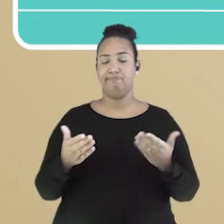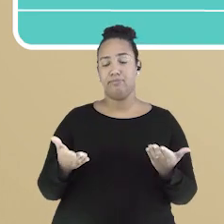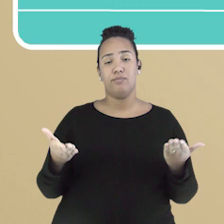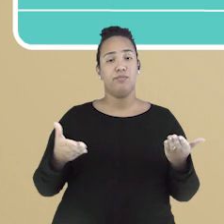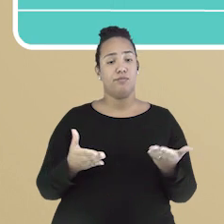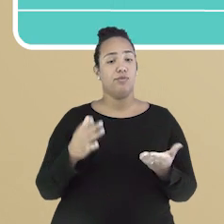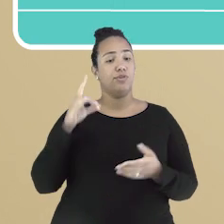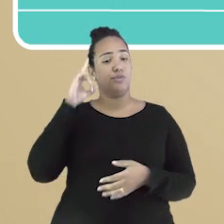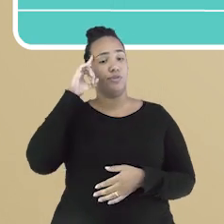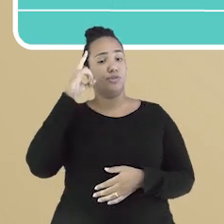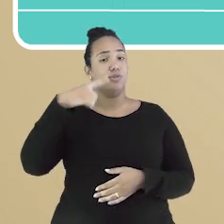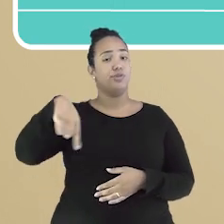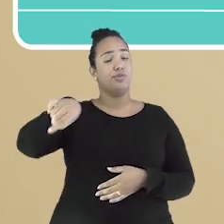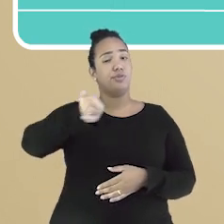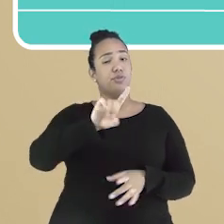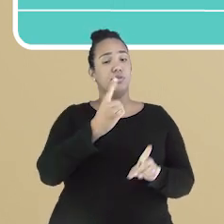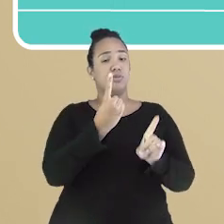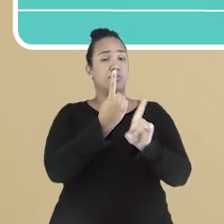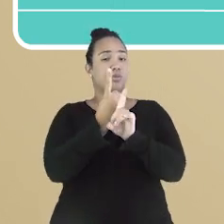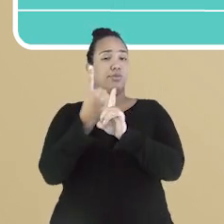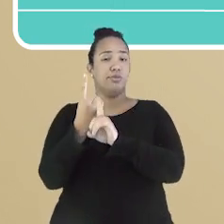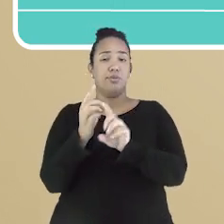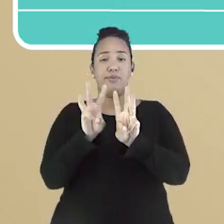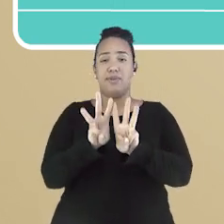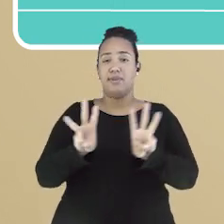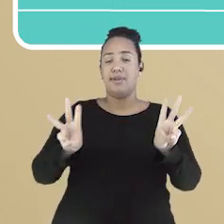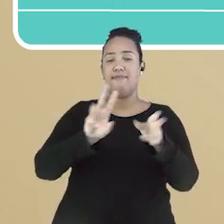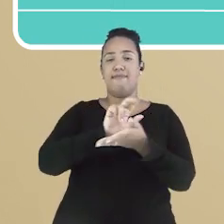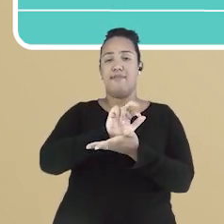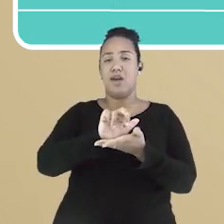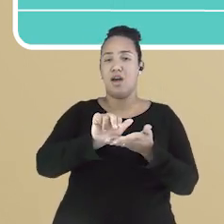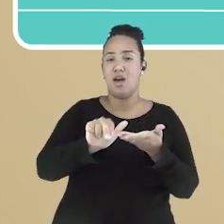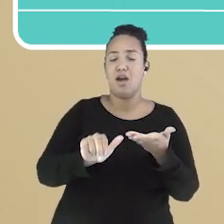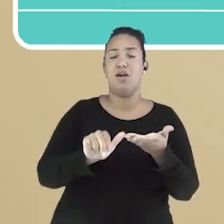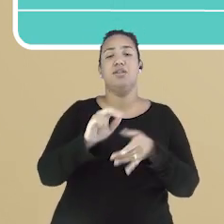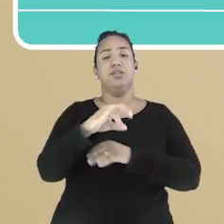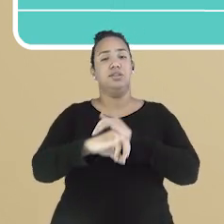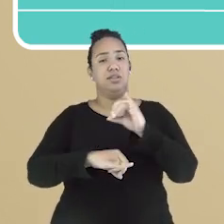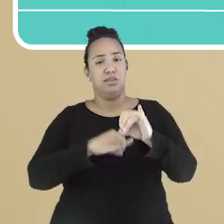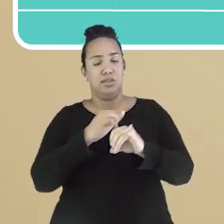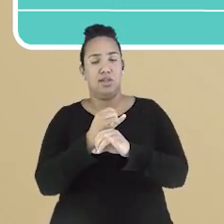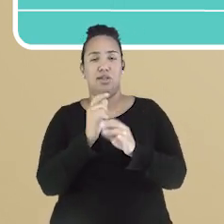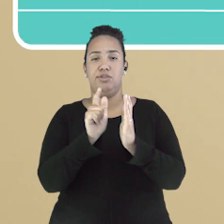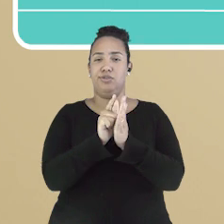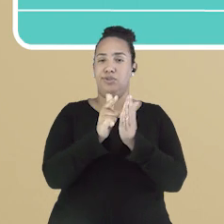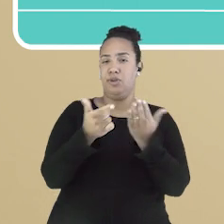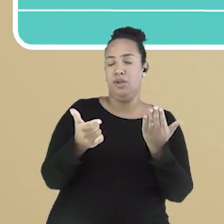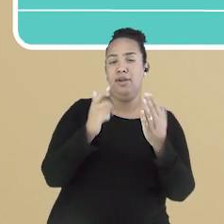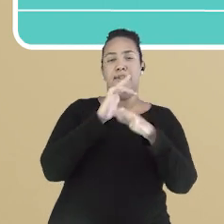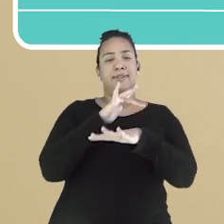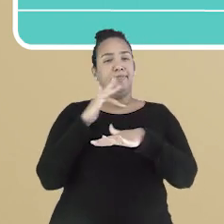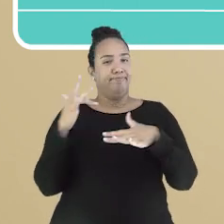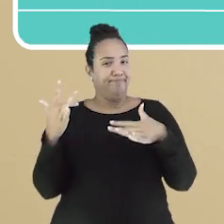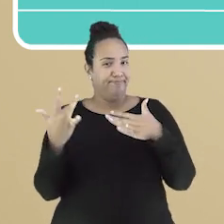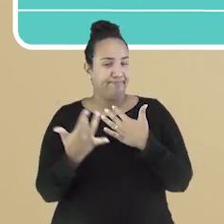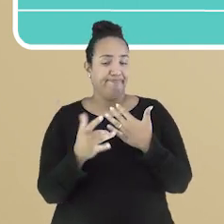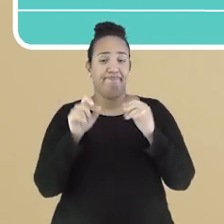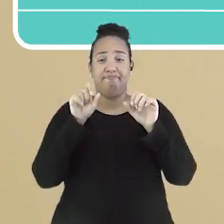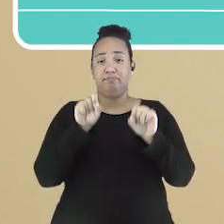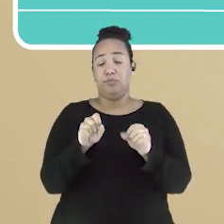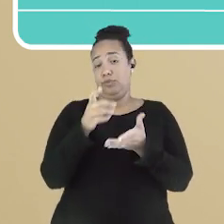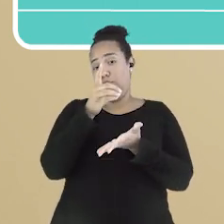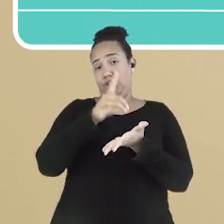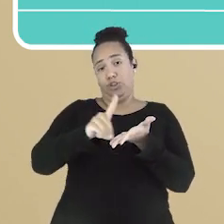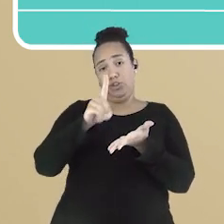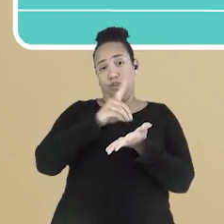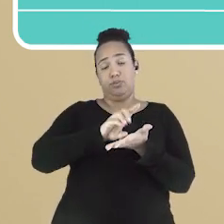Nos dias de hoje, nós temos acesso a diversos sites, canais de televisão, jornais e também as redes sociais. Seja